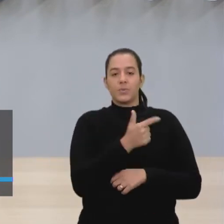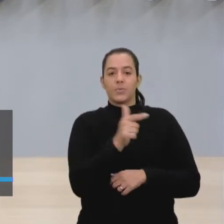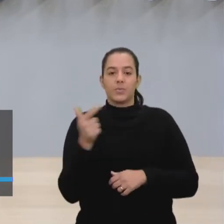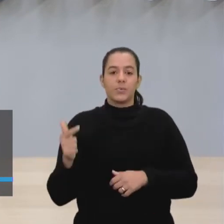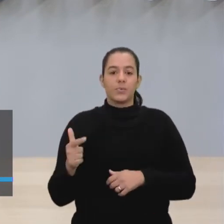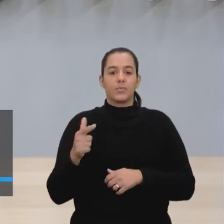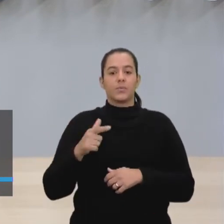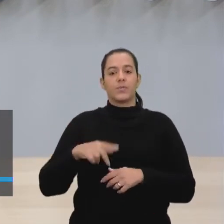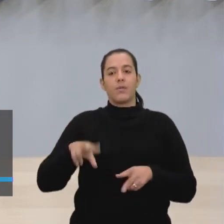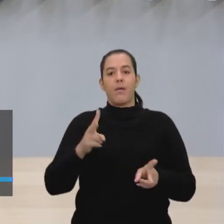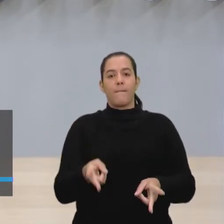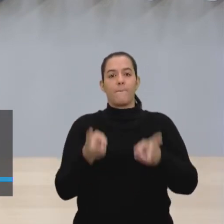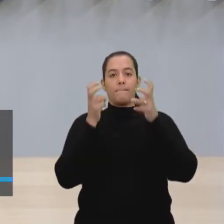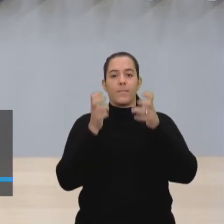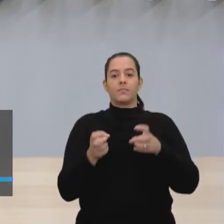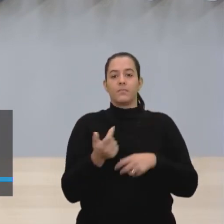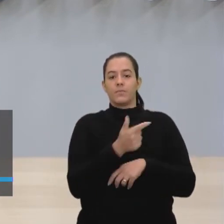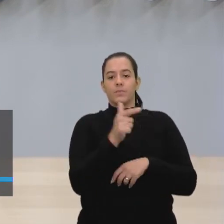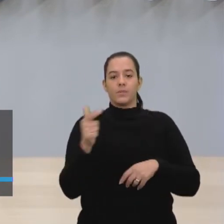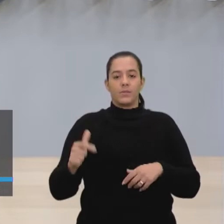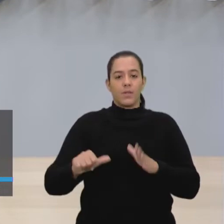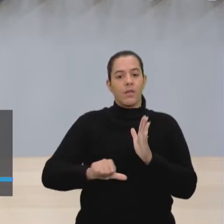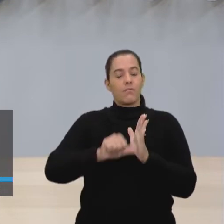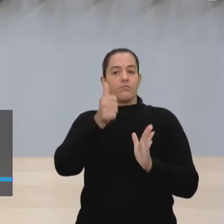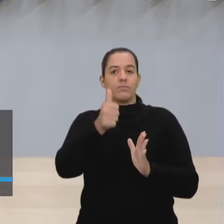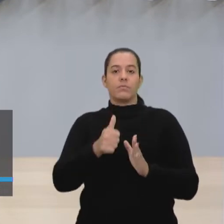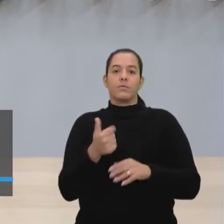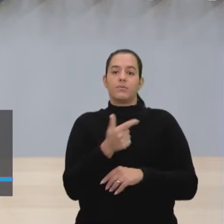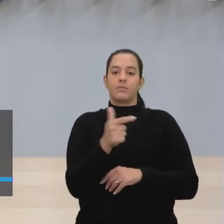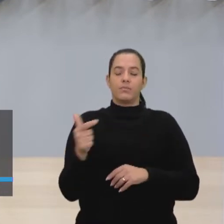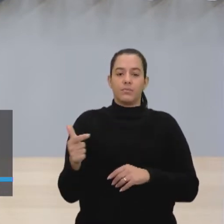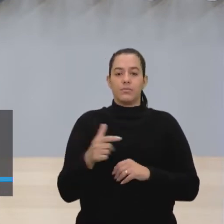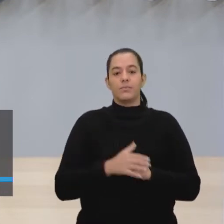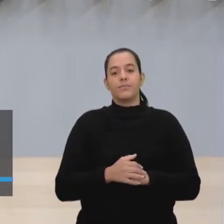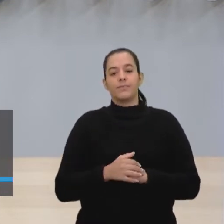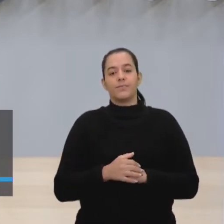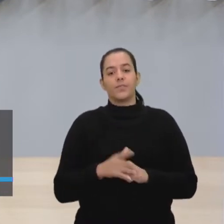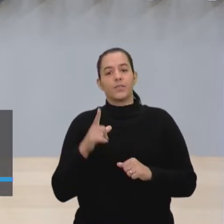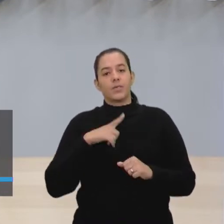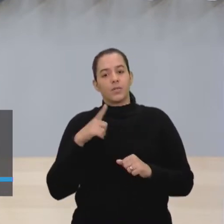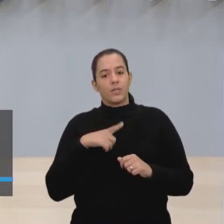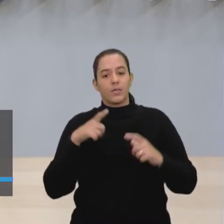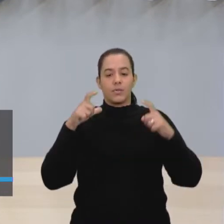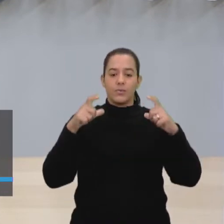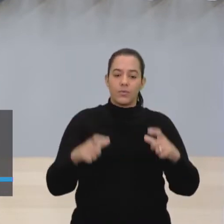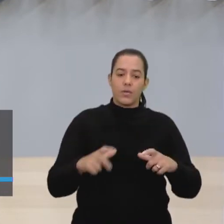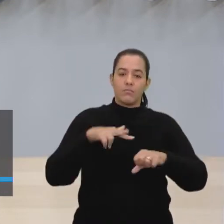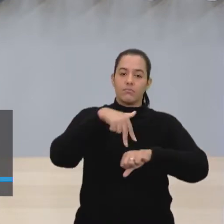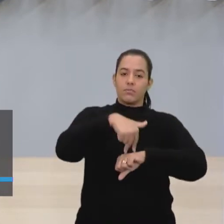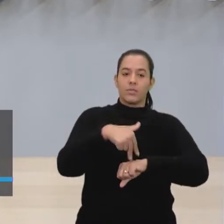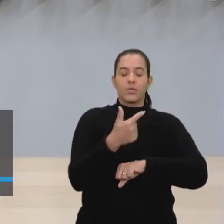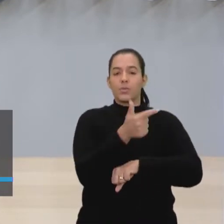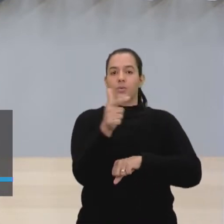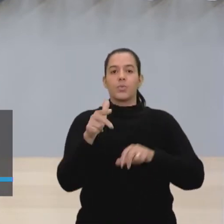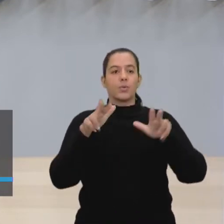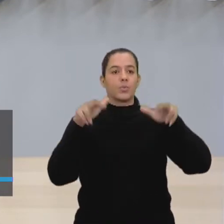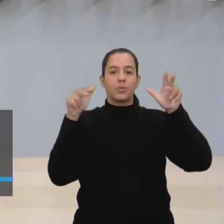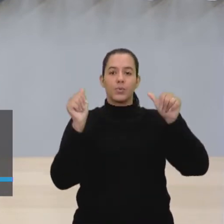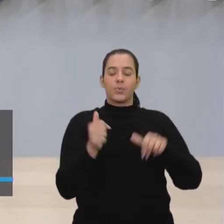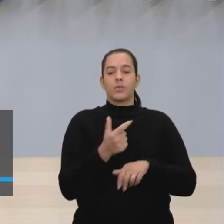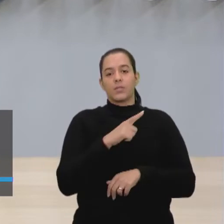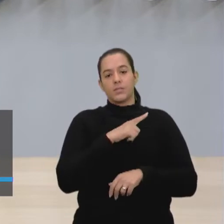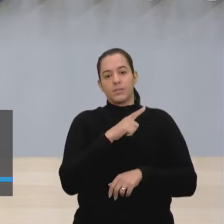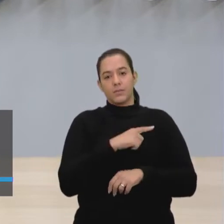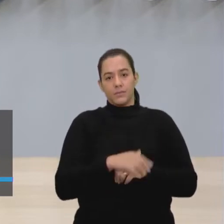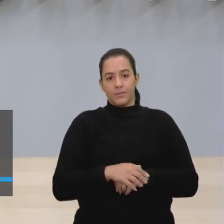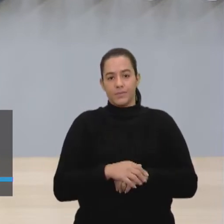tão apercebidos em primeira pessoa, né? Então, dar espaço para quem nunca teve espaço. Eu acho que essa definição é